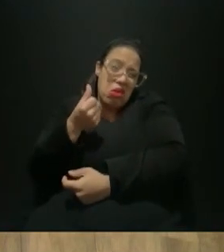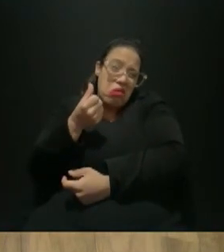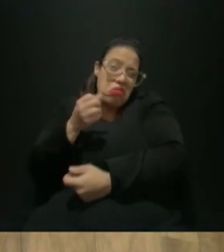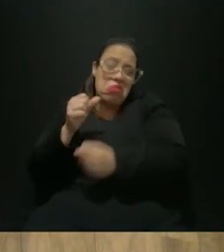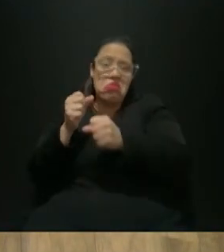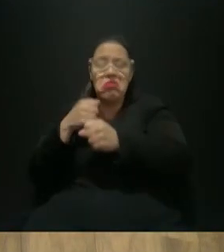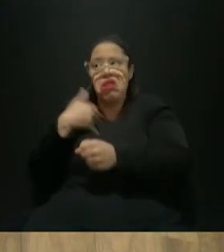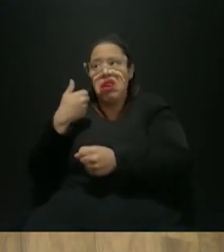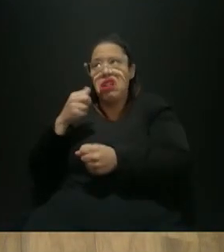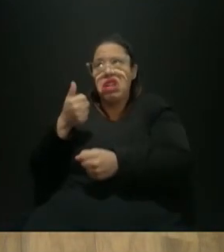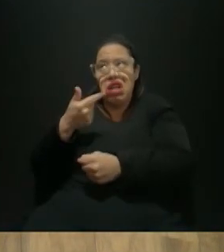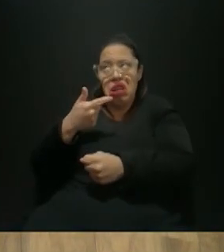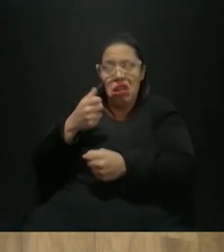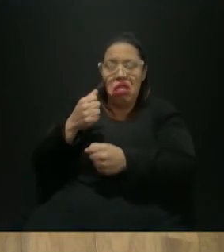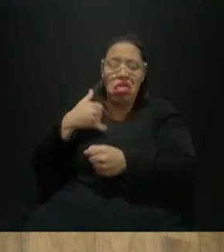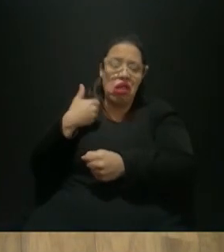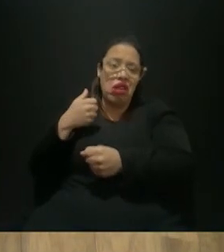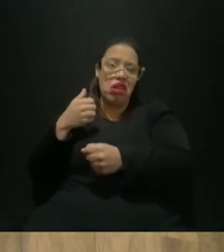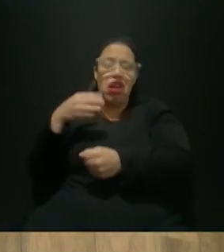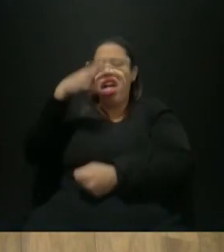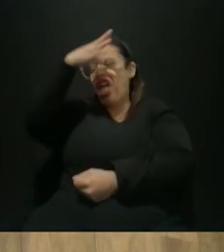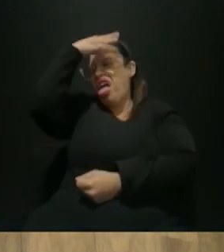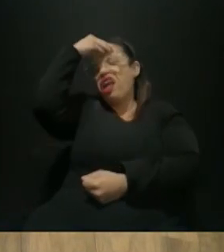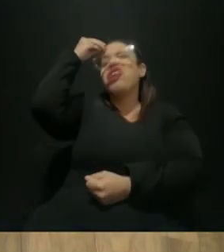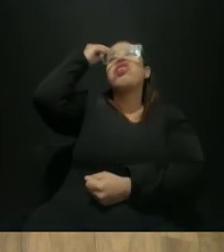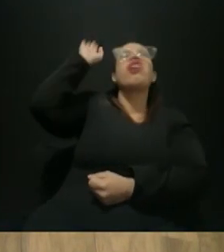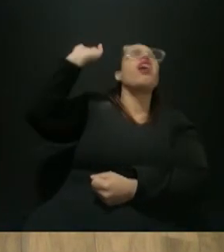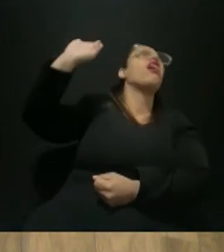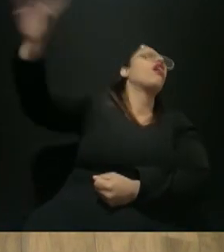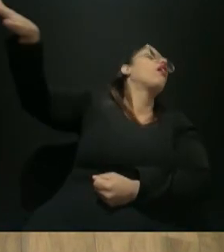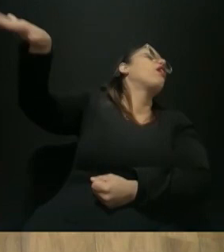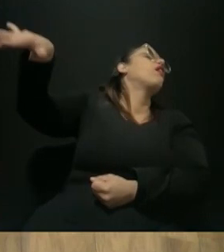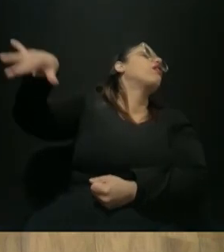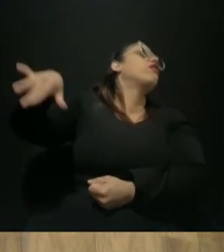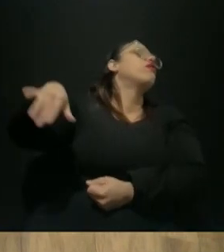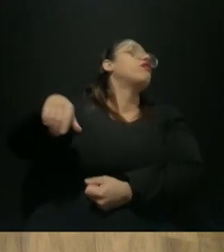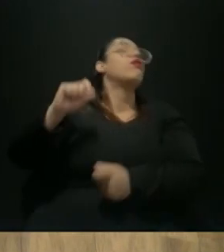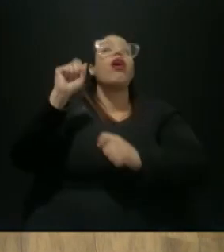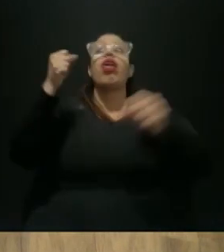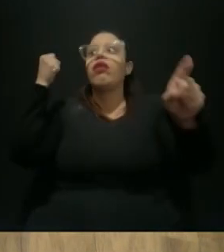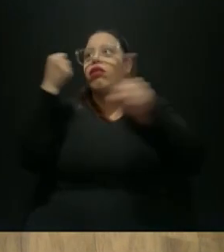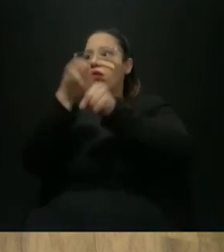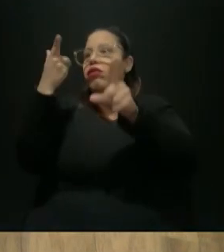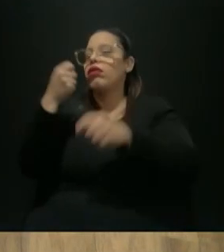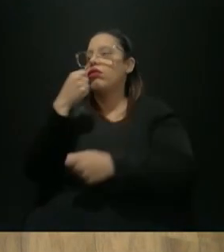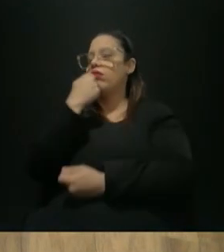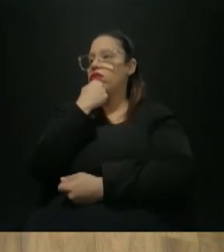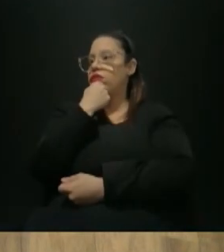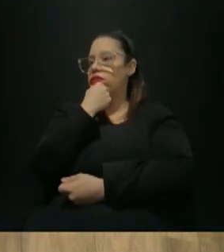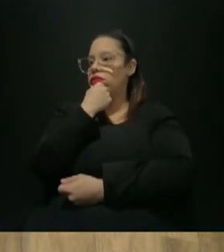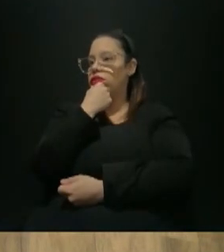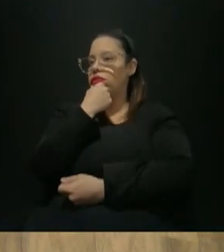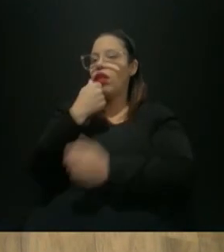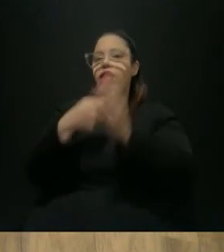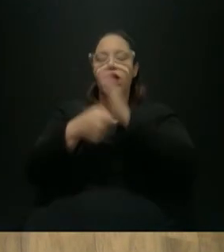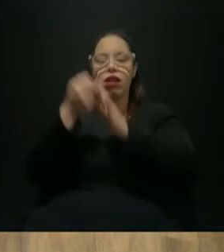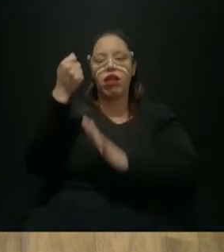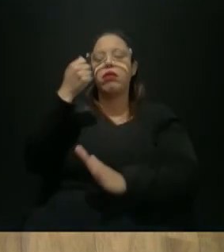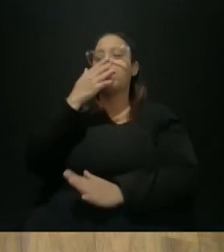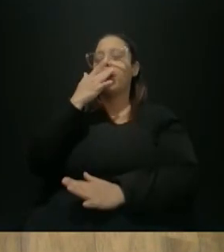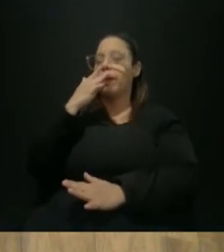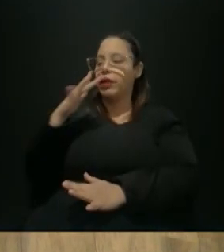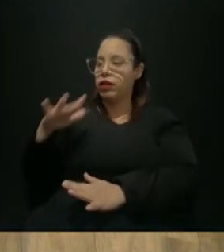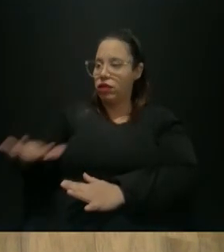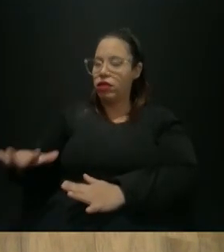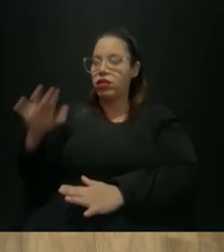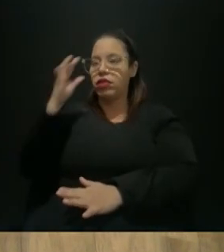criança esquece isso. E isso tem algum impacto nessa primeira infância, quando há esse tipo de